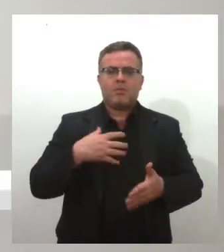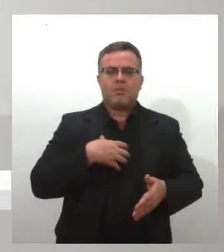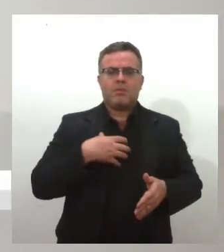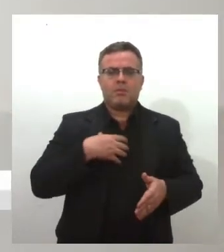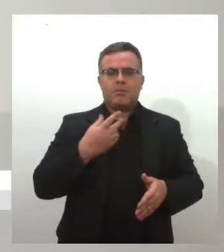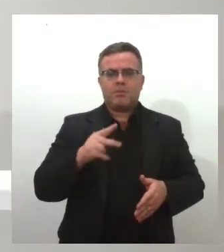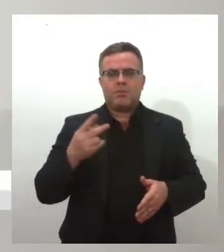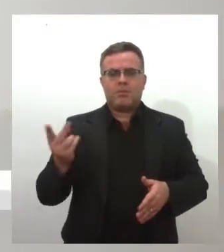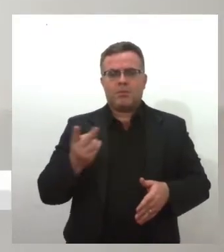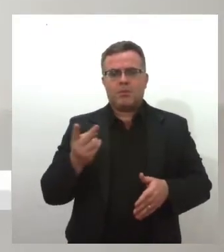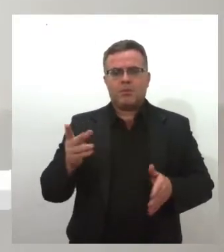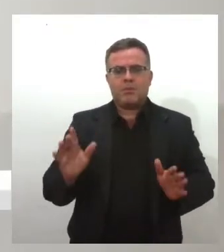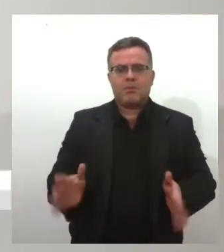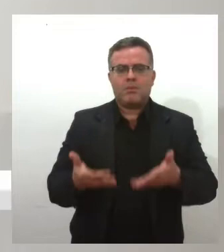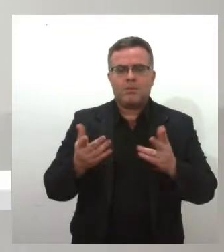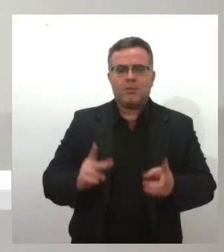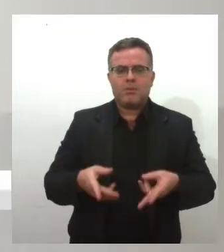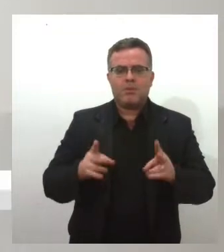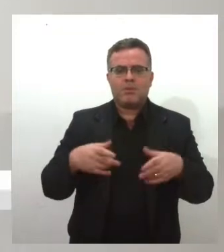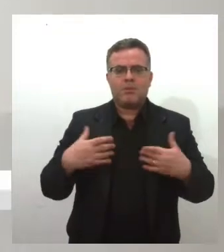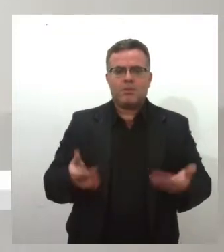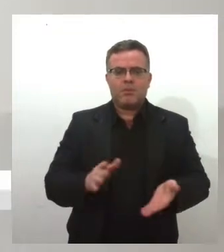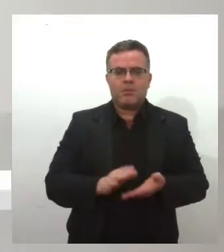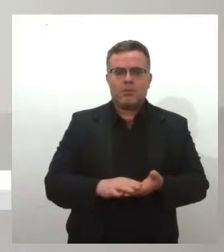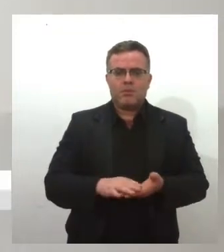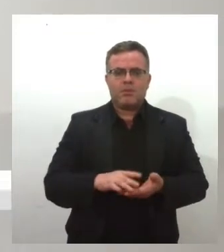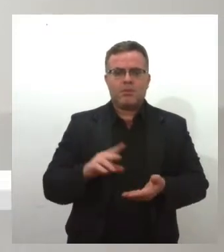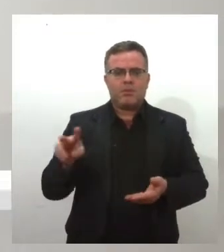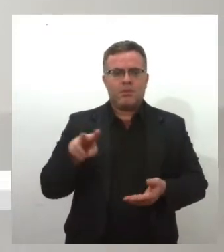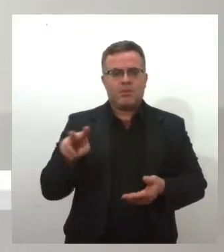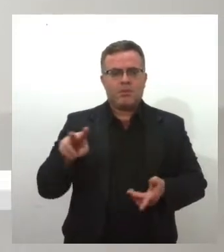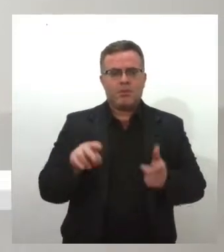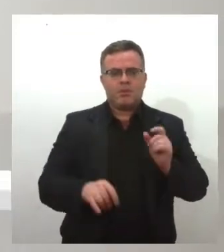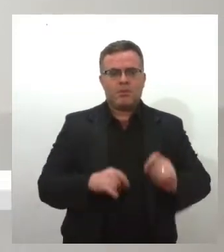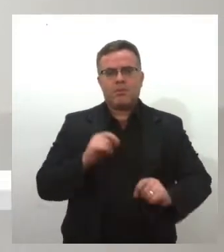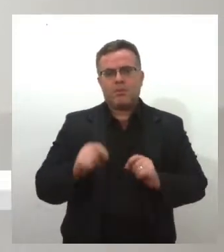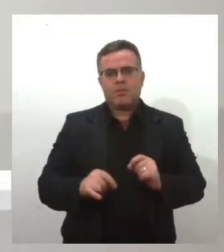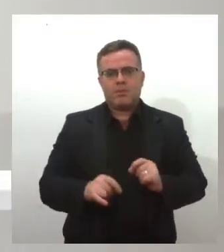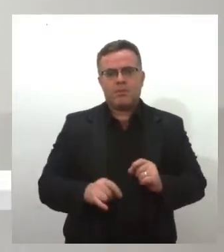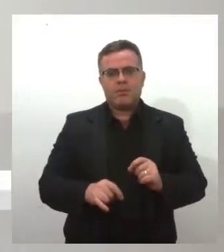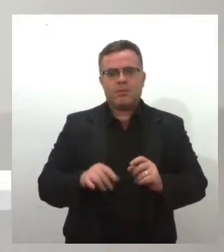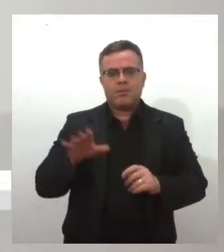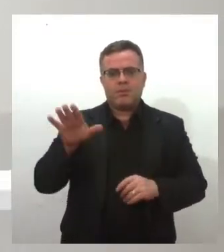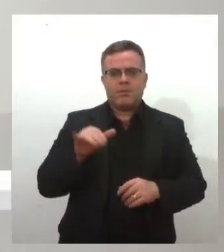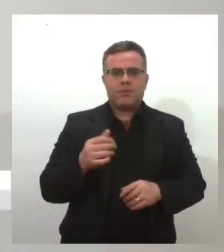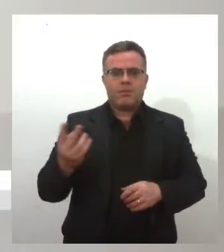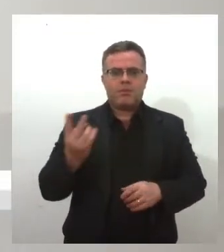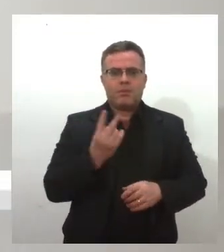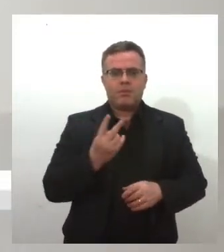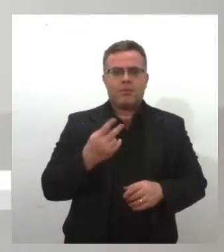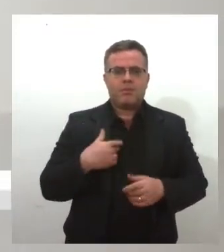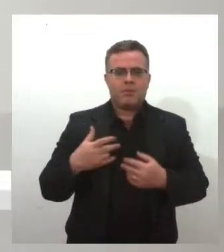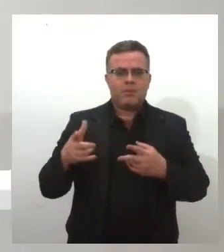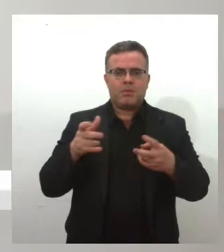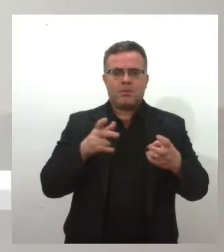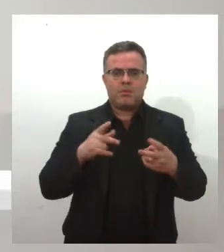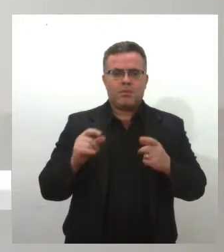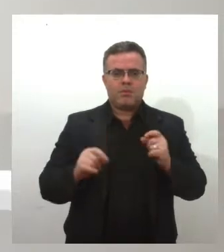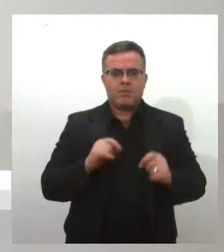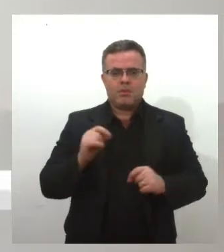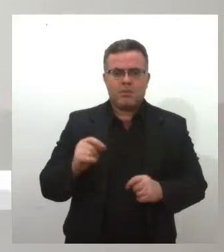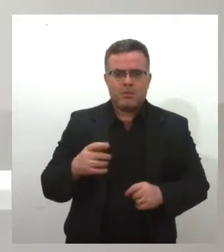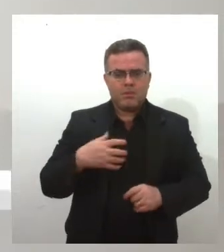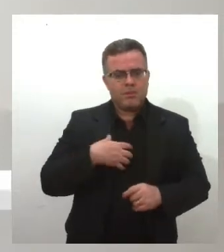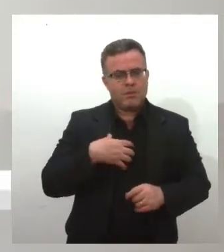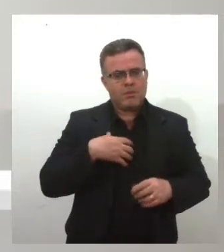sempre incentivei isso, né? E elas também foram chamadas à atenção. E aí eu comecei a observar aquilo, e eu caminhando,